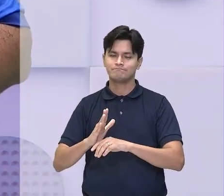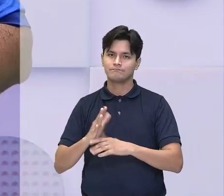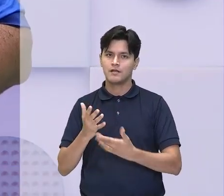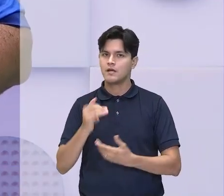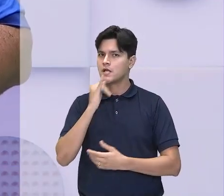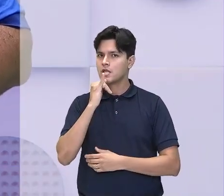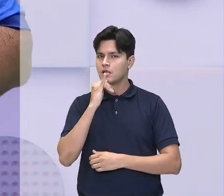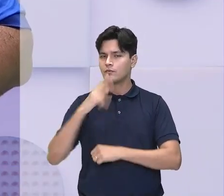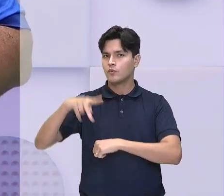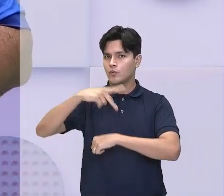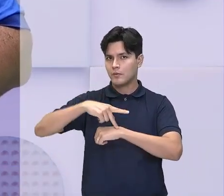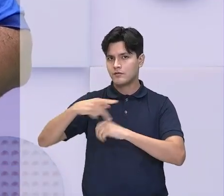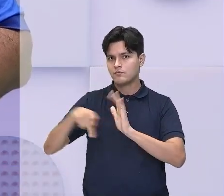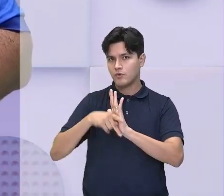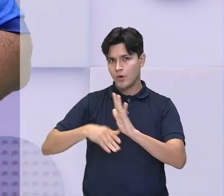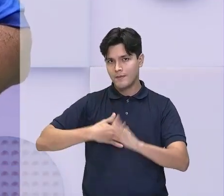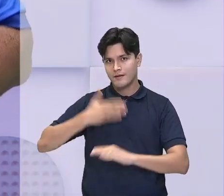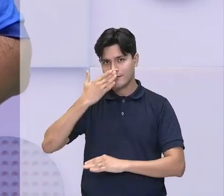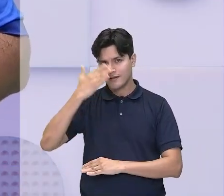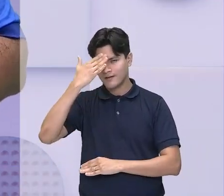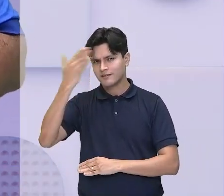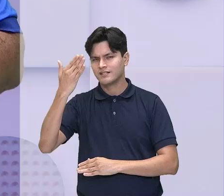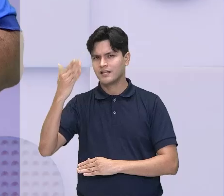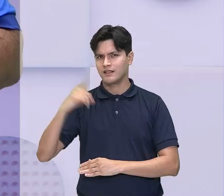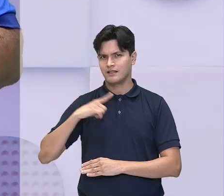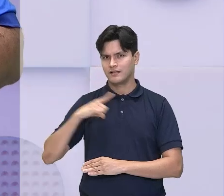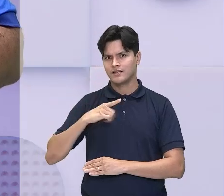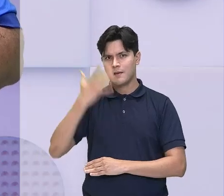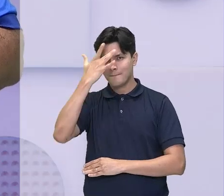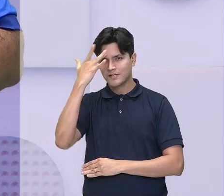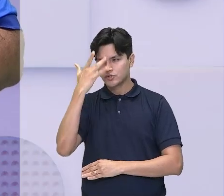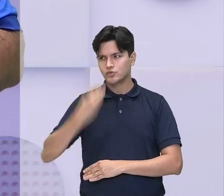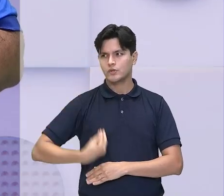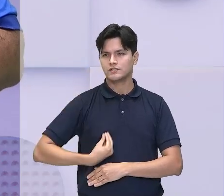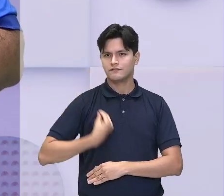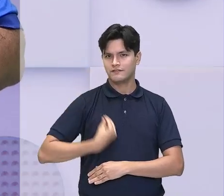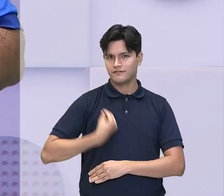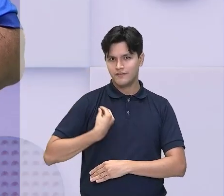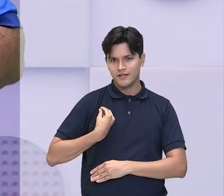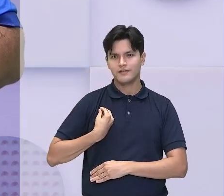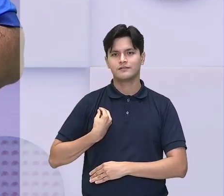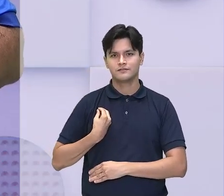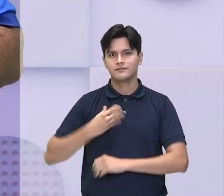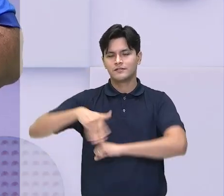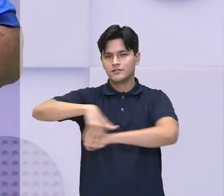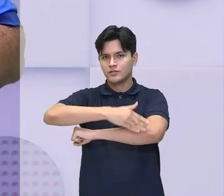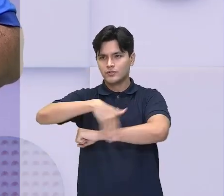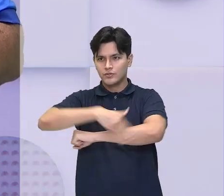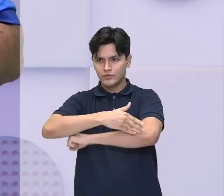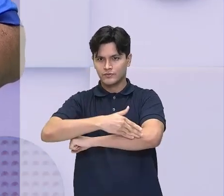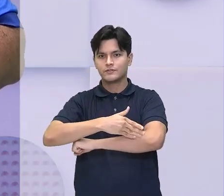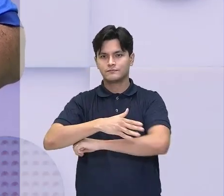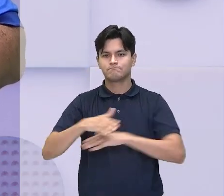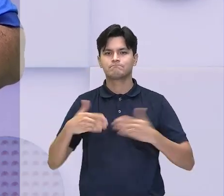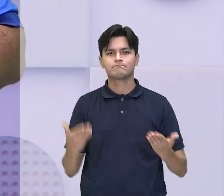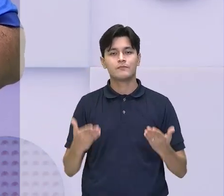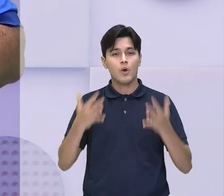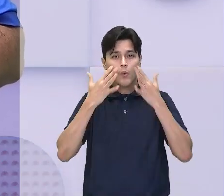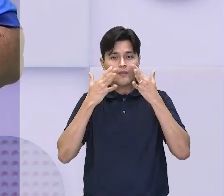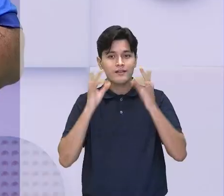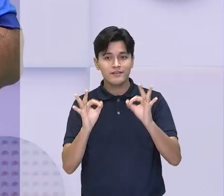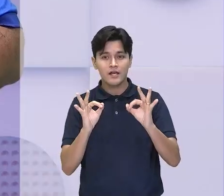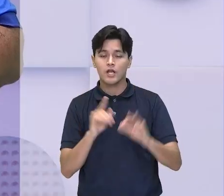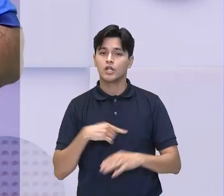islâmico, você vai ver pessoas com fome. Presta atenção. Nós estamos num país de